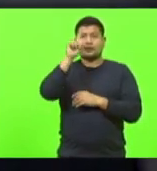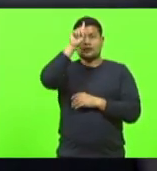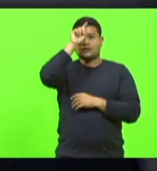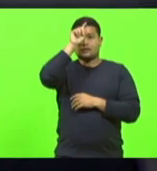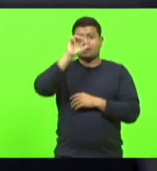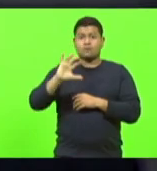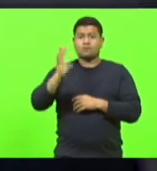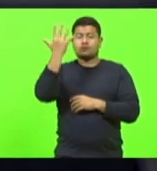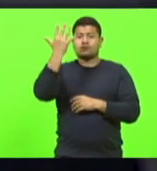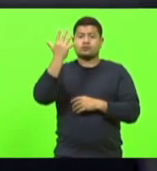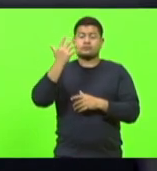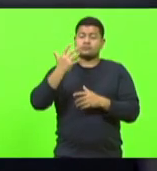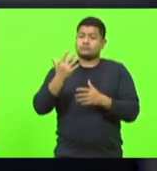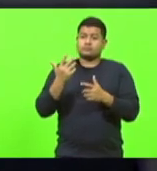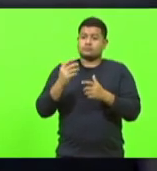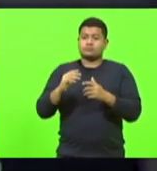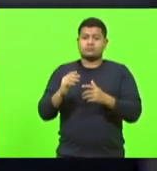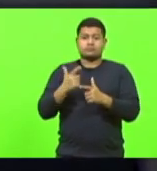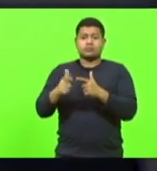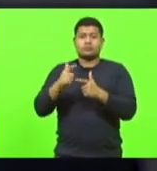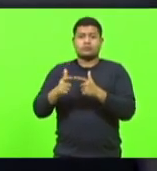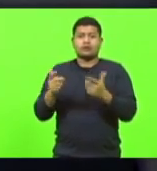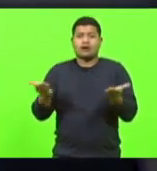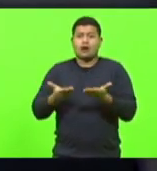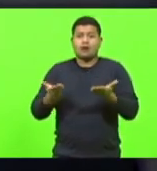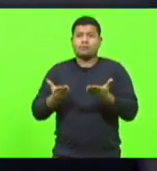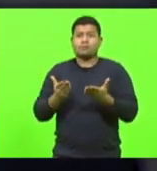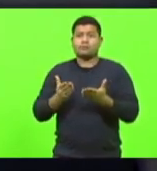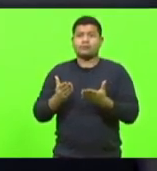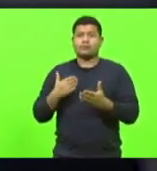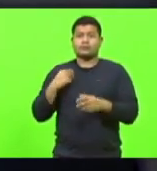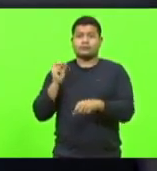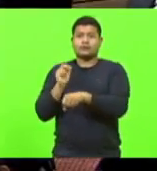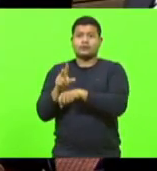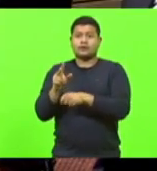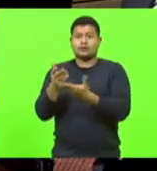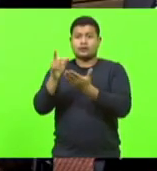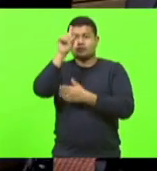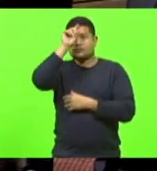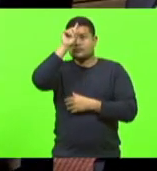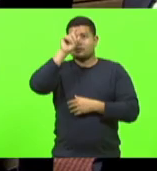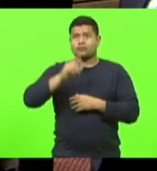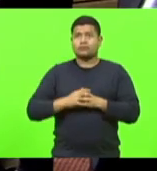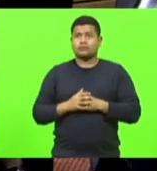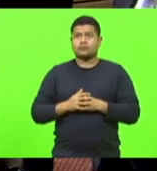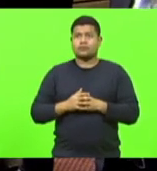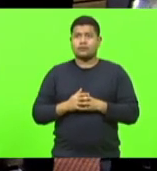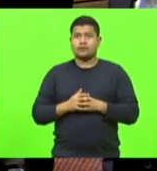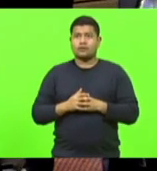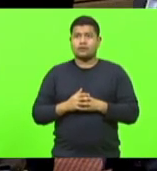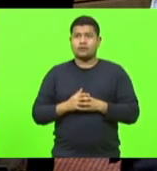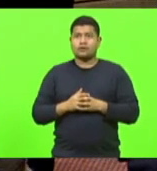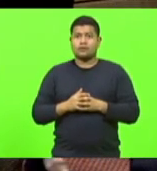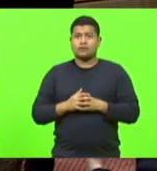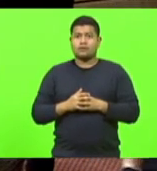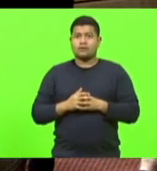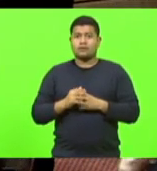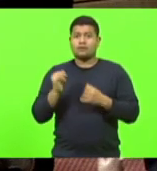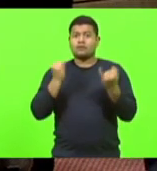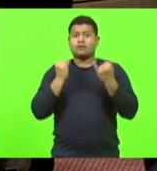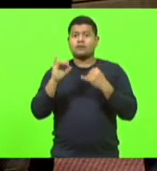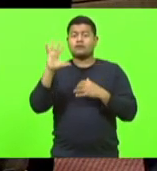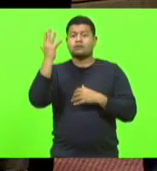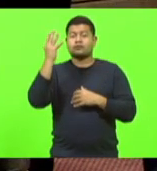acontecer alguma coisa com ele grava acabou de ser internado Deputado Sargento Lima segundo informações da vez agora é a